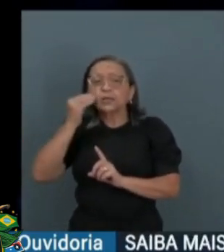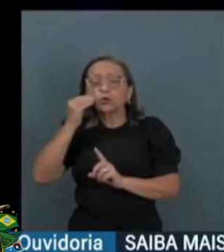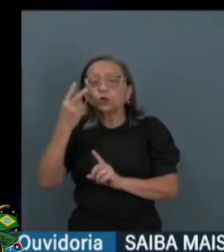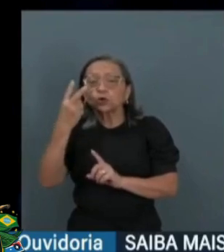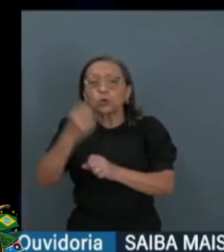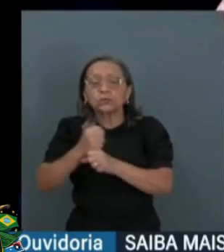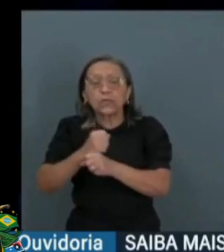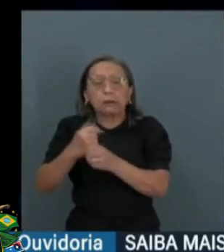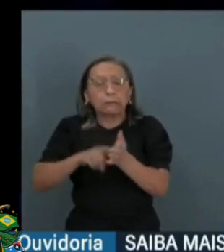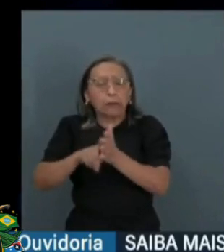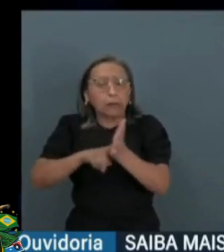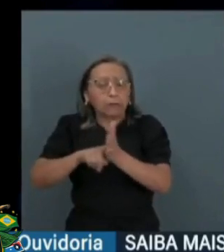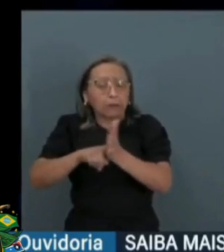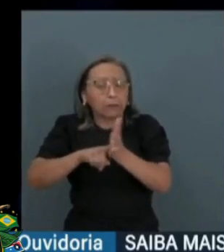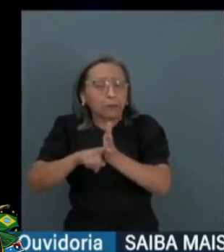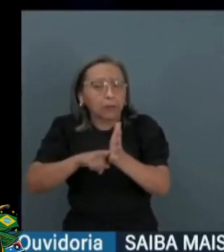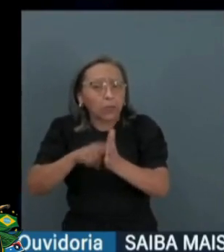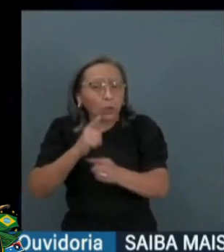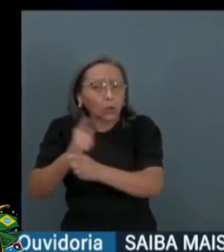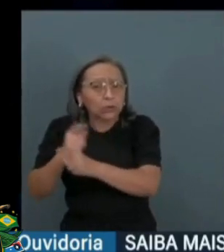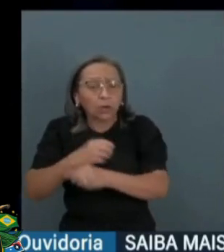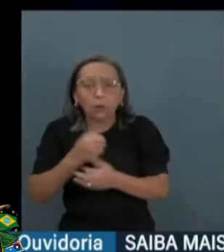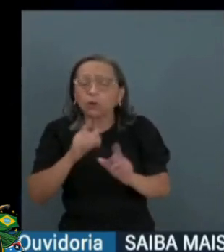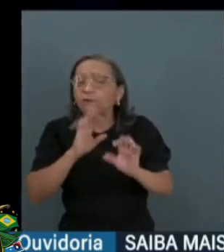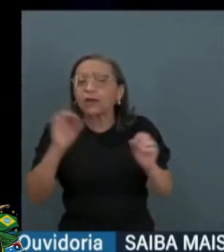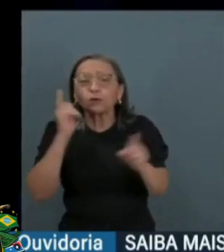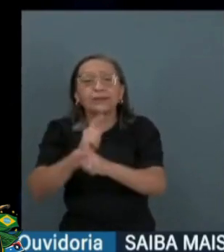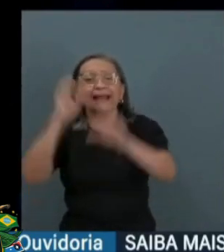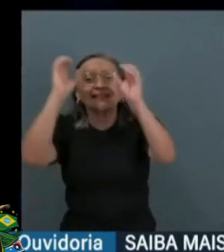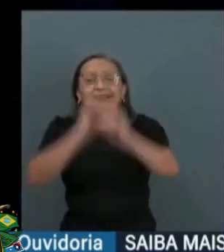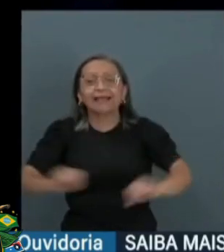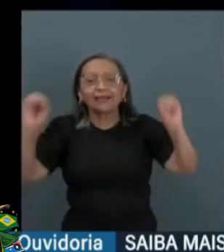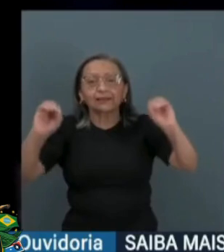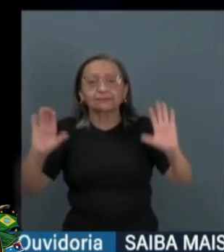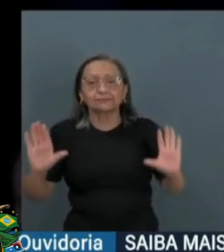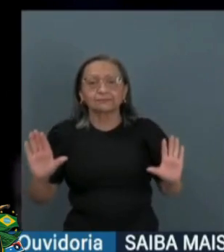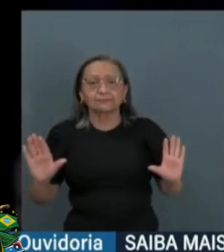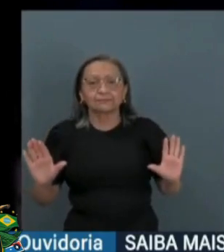anos achar alguma coisa e não achou nada, e não vai achar absolutamente nada,